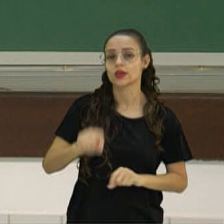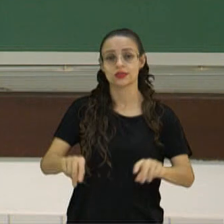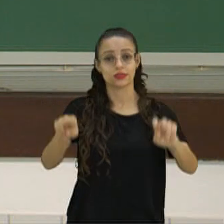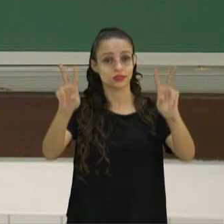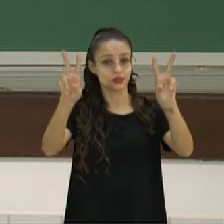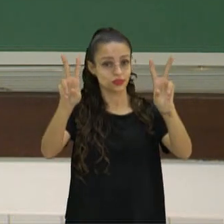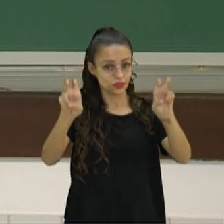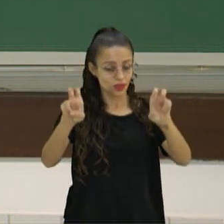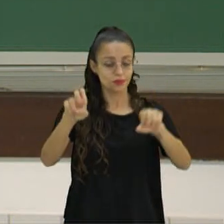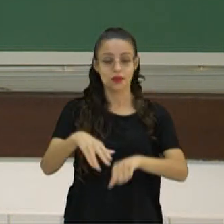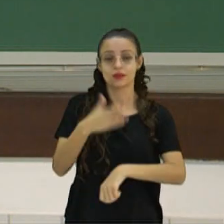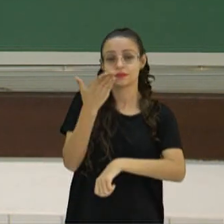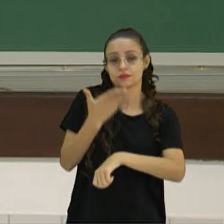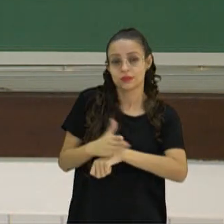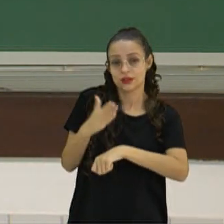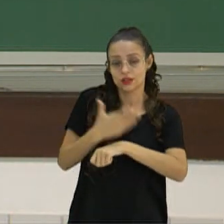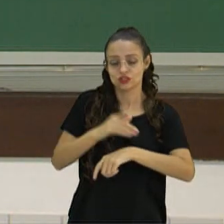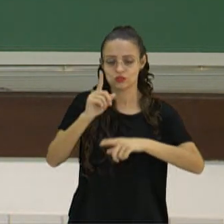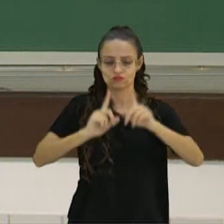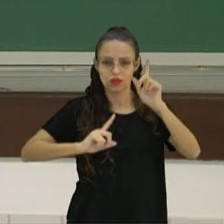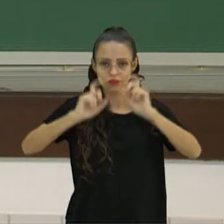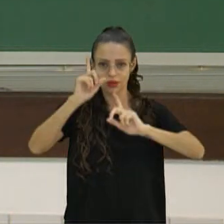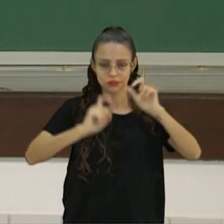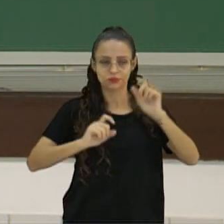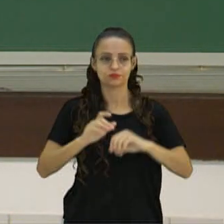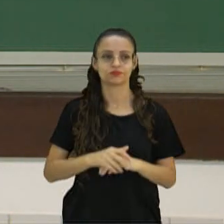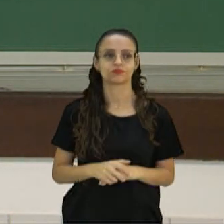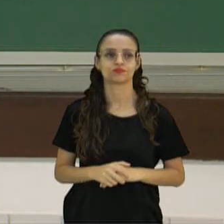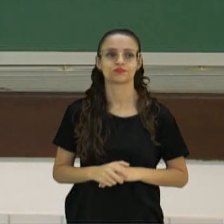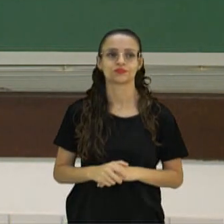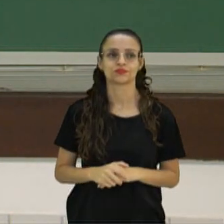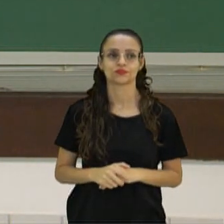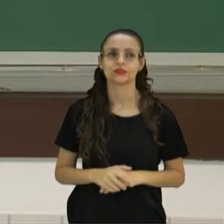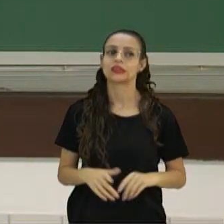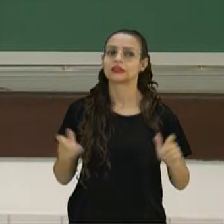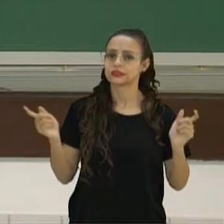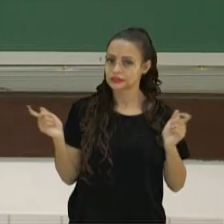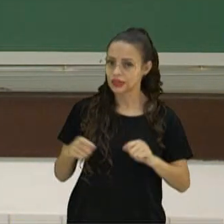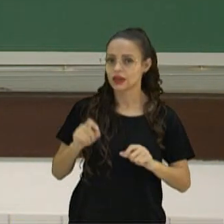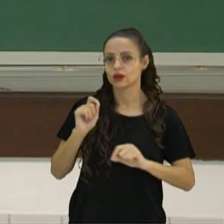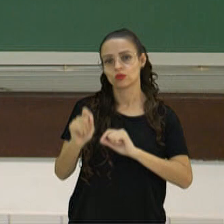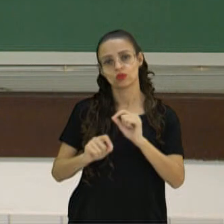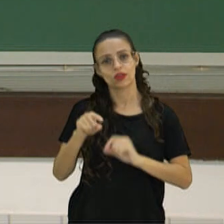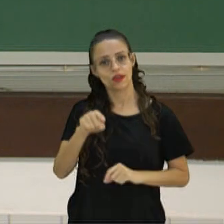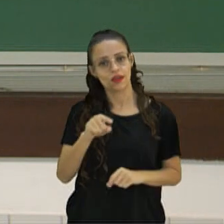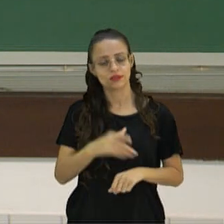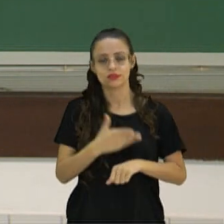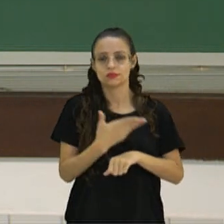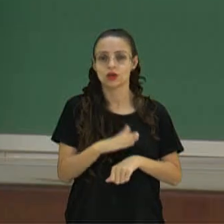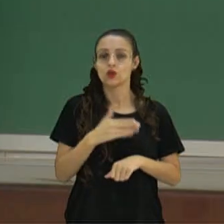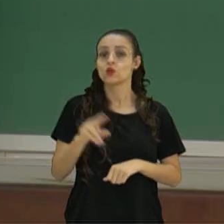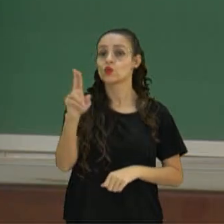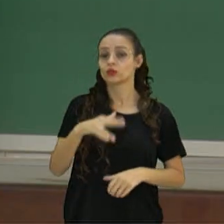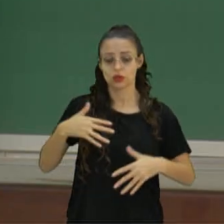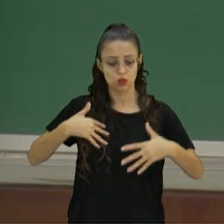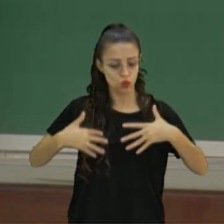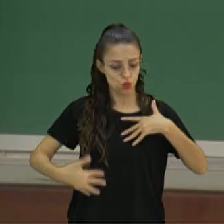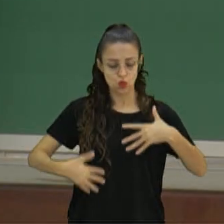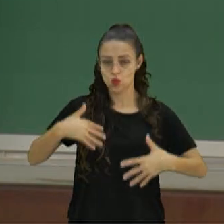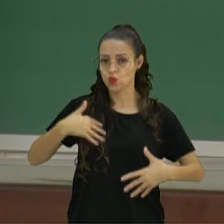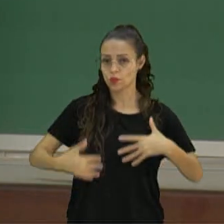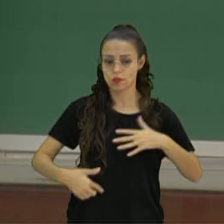temática atividades expressivas. Então é possível, dentro dessas próprias atividades, usar o corpo para